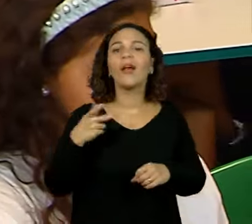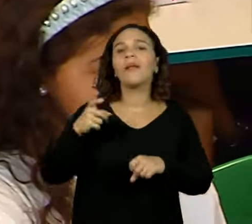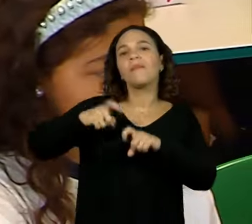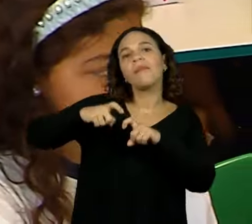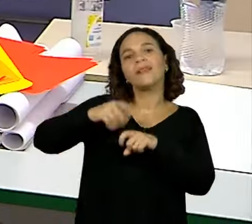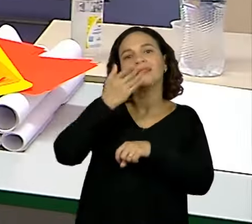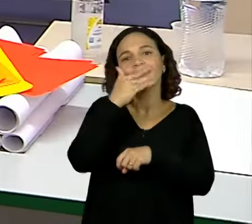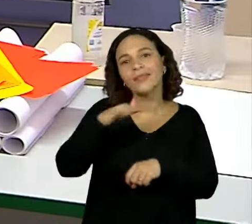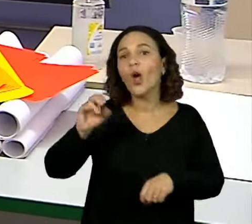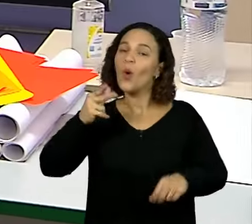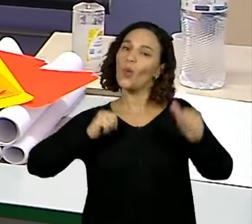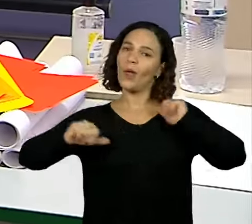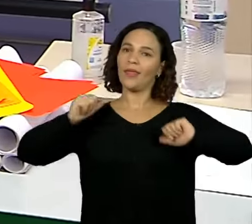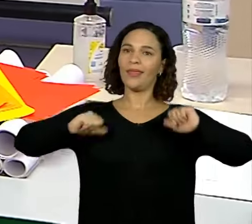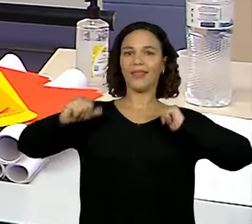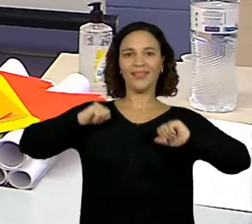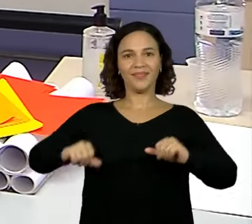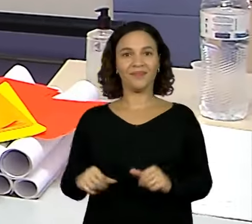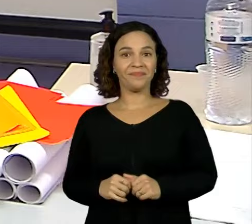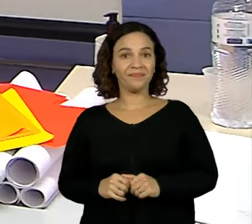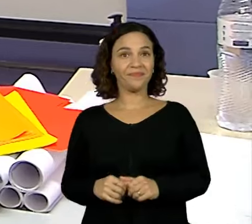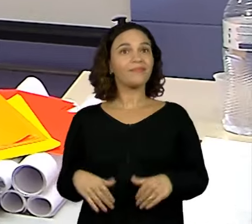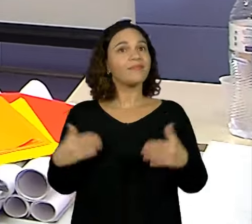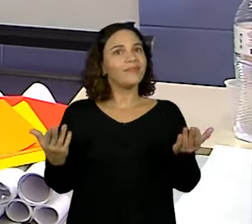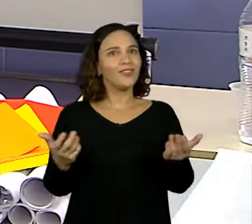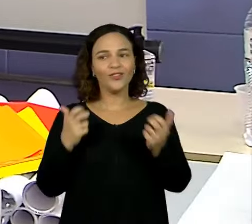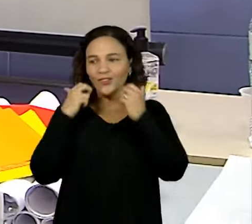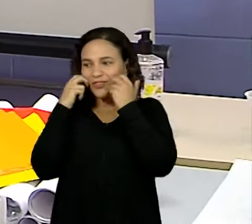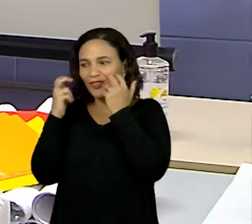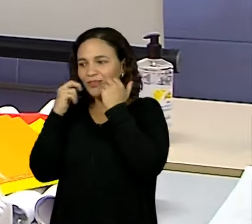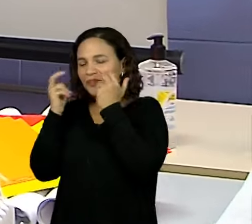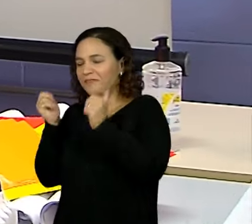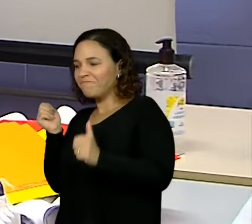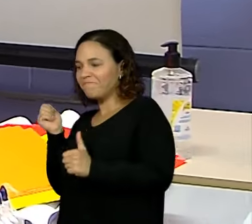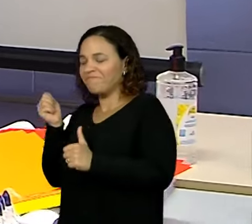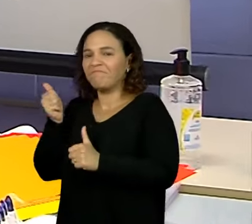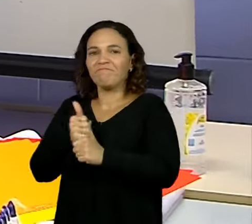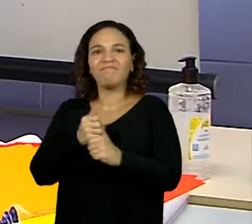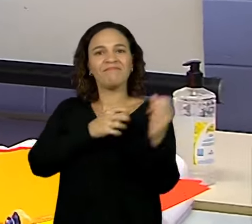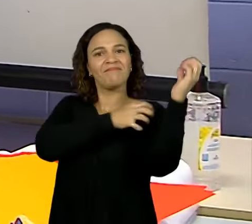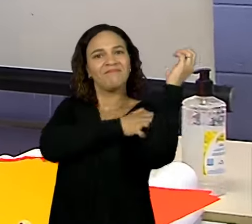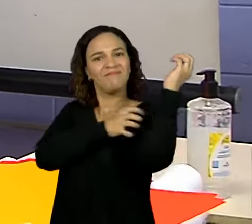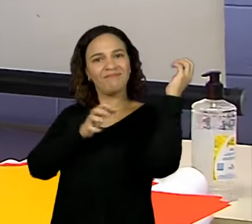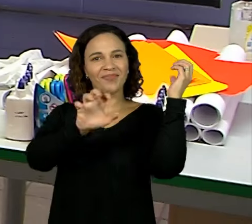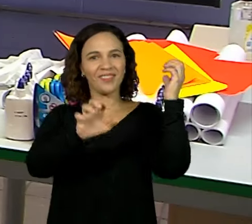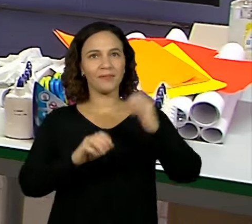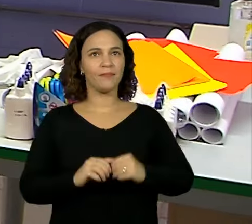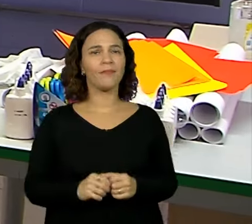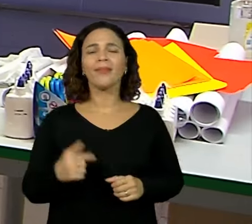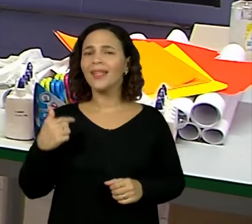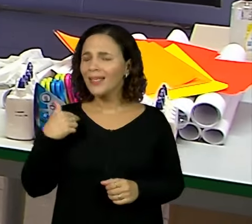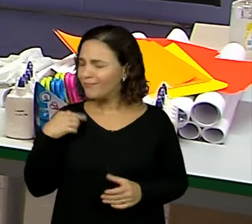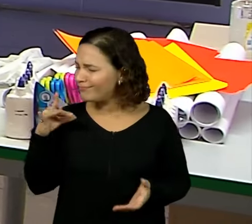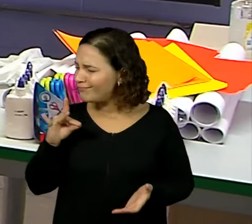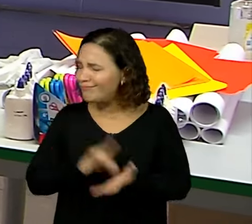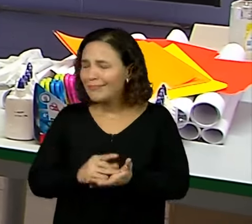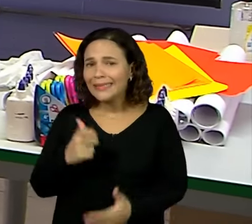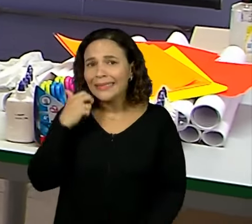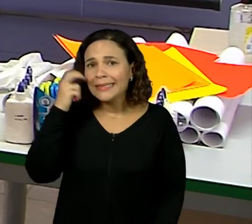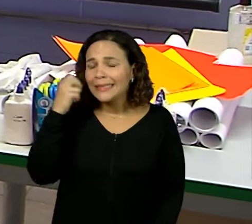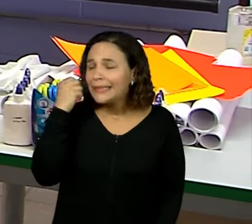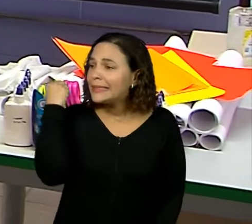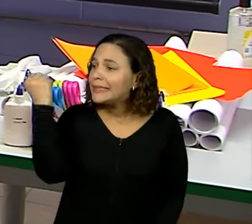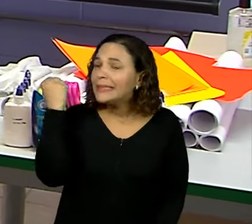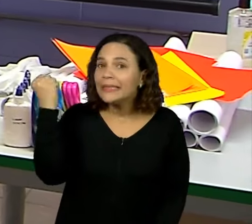ou atriz. Aos poucos, a timidez dá espaço ao empoderamento. Eu sou uma pessoa extremamente tímida, então